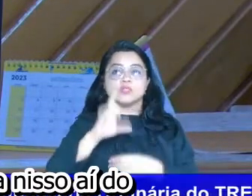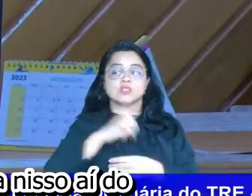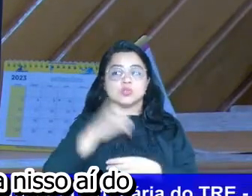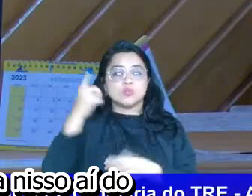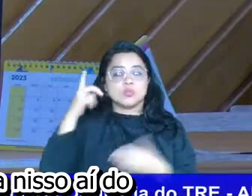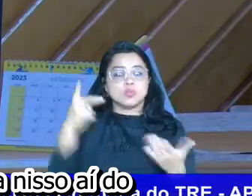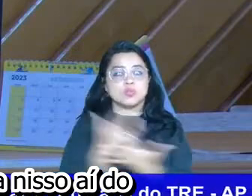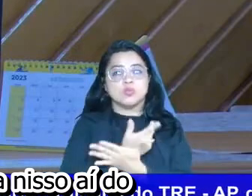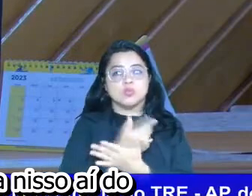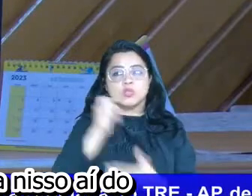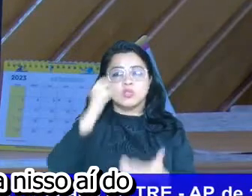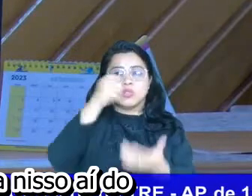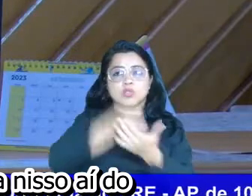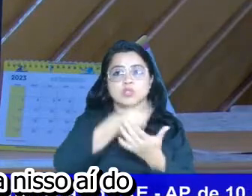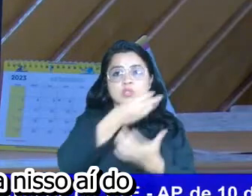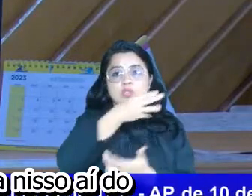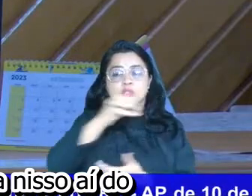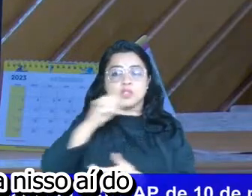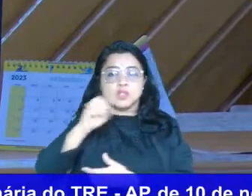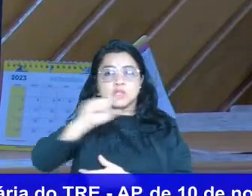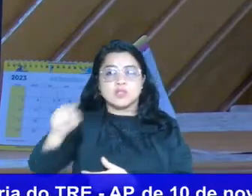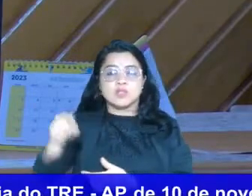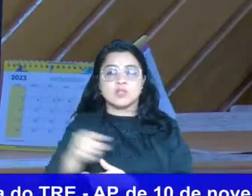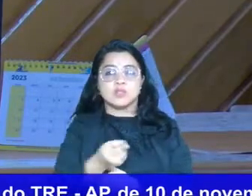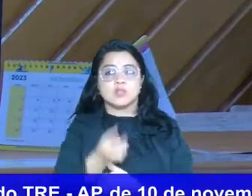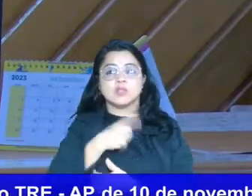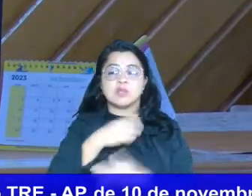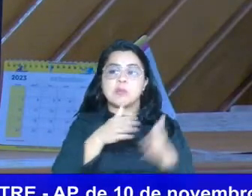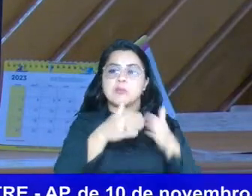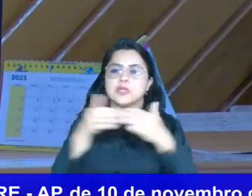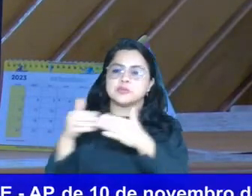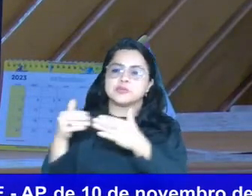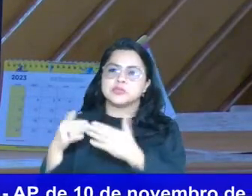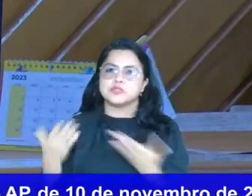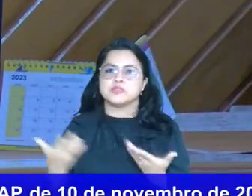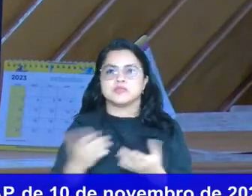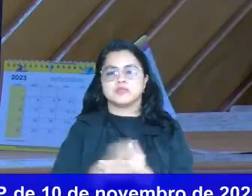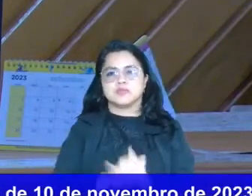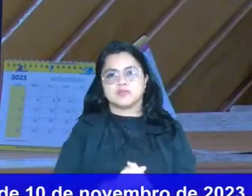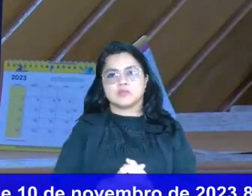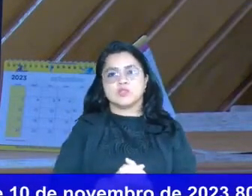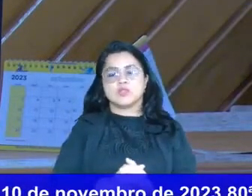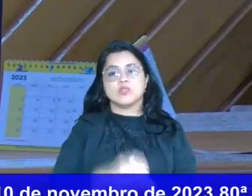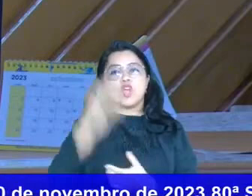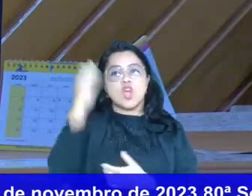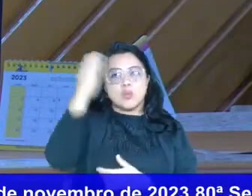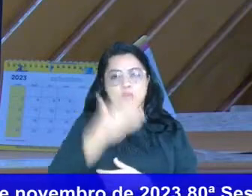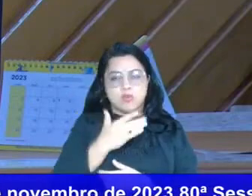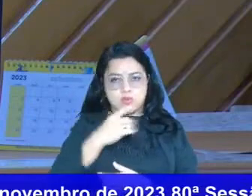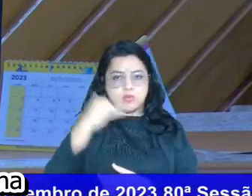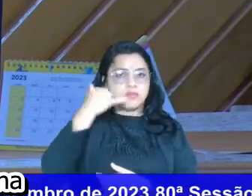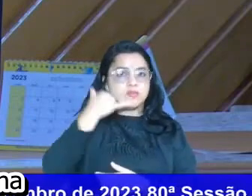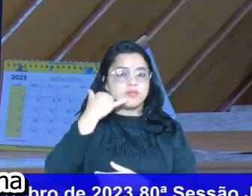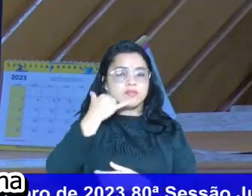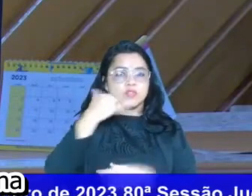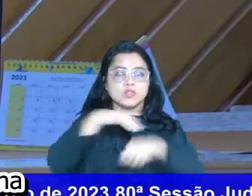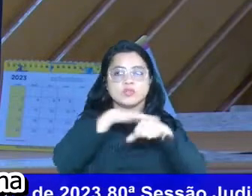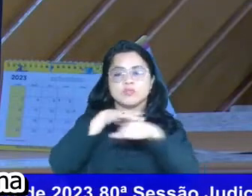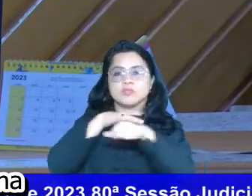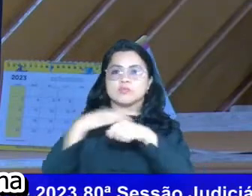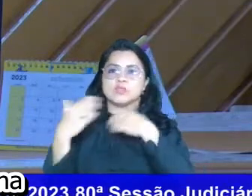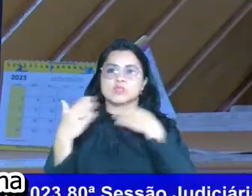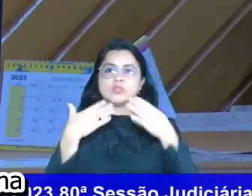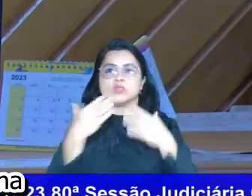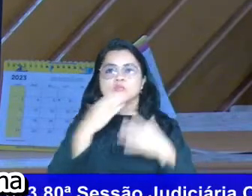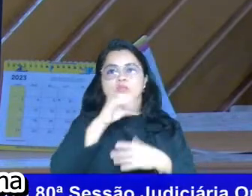para acontecer, gastar uns 30 mil durante a campanha nisso aí do pede. Outra prova, também extraída do celular, é uma conversa entre ela e